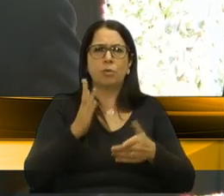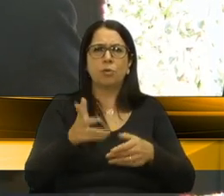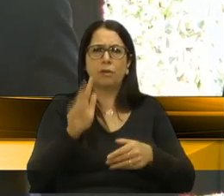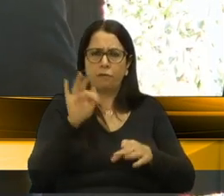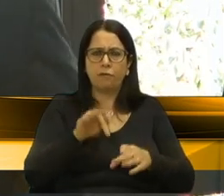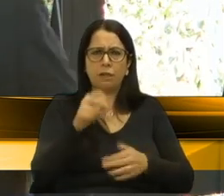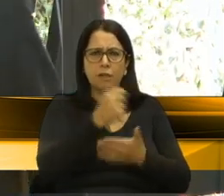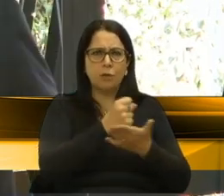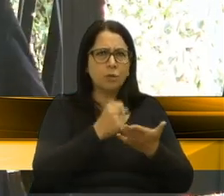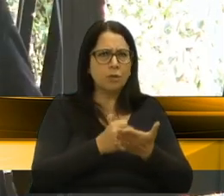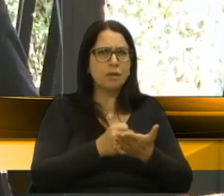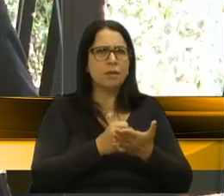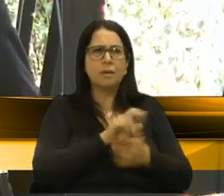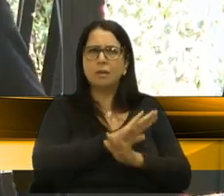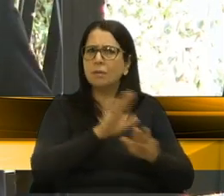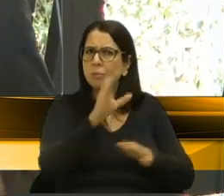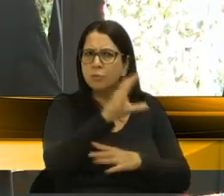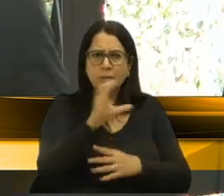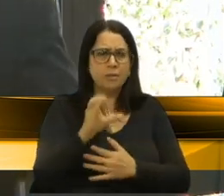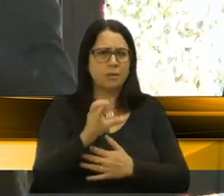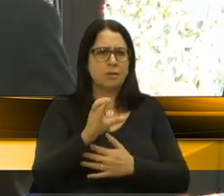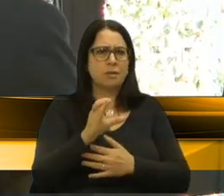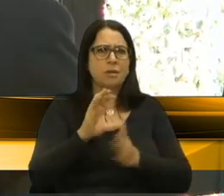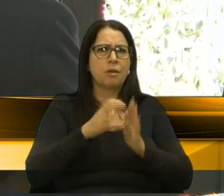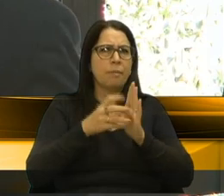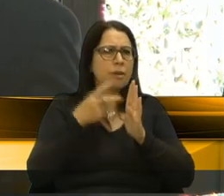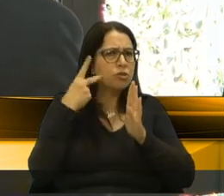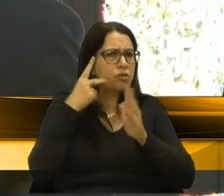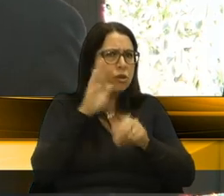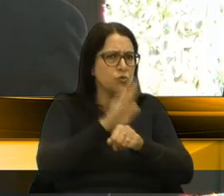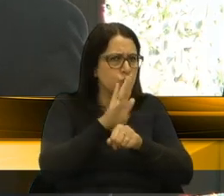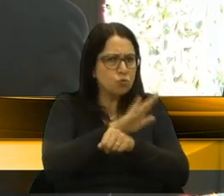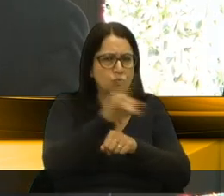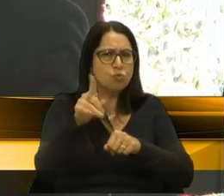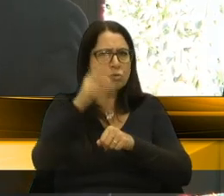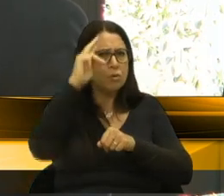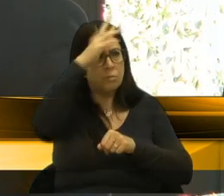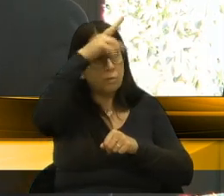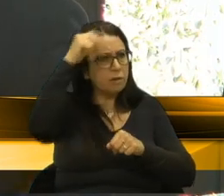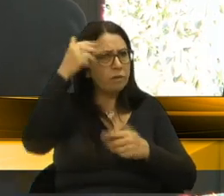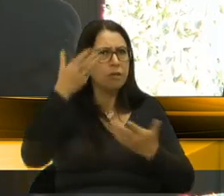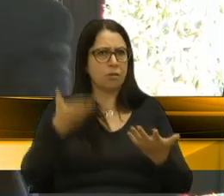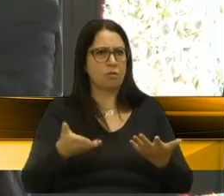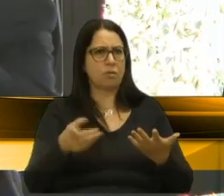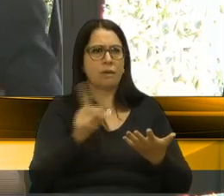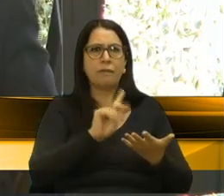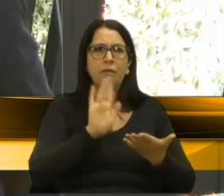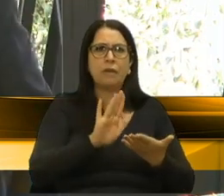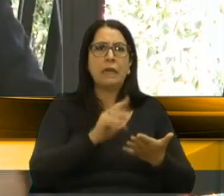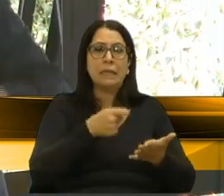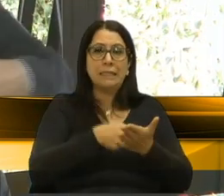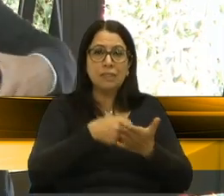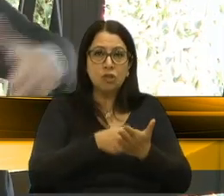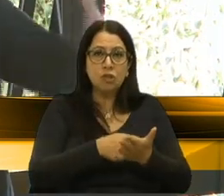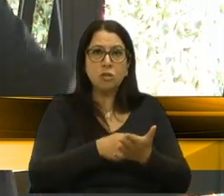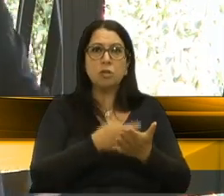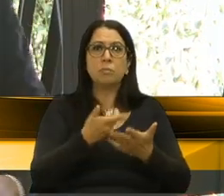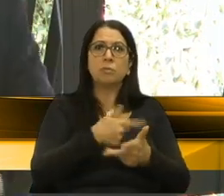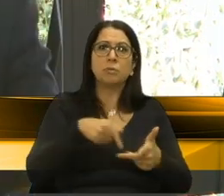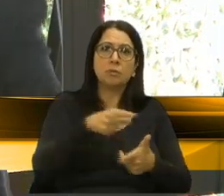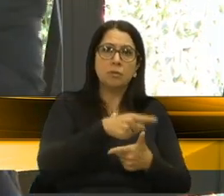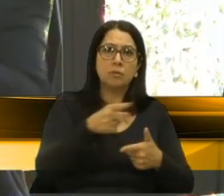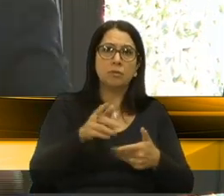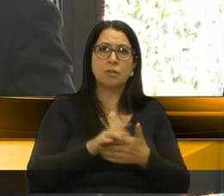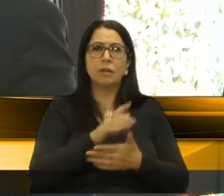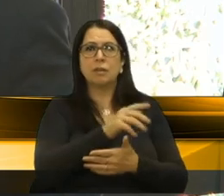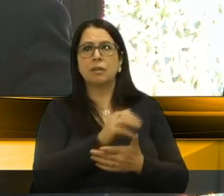mais contratação alguma por CC. Partidos ajudem, vamos ajudar o prefeito. E não vão ficar insistindo para ele a